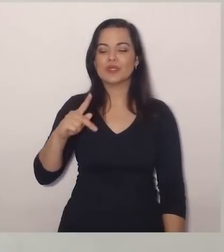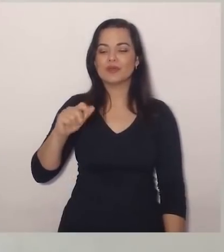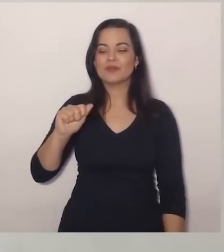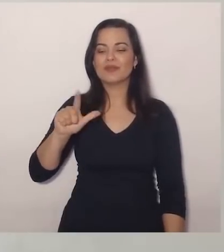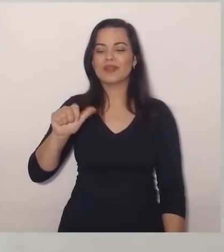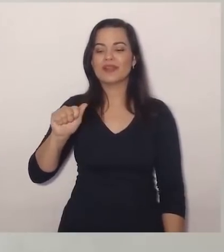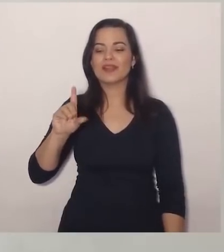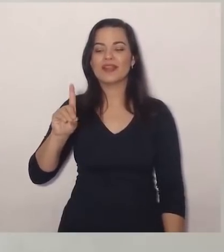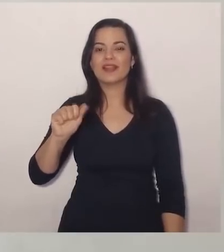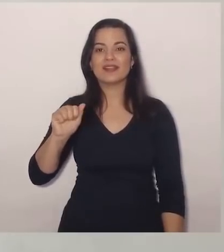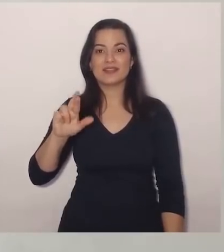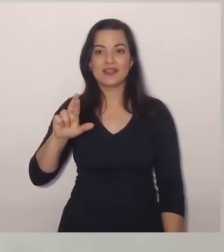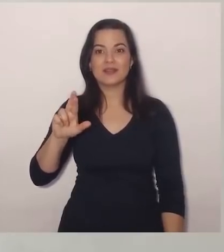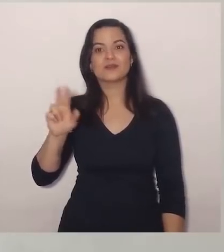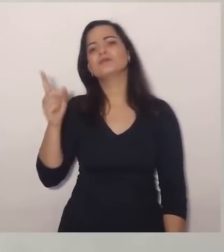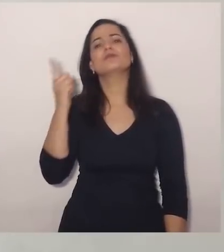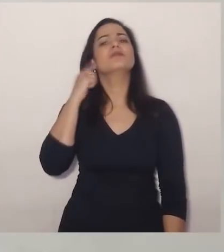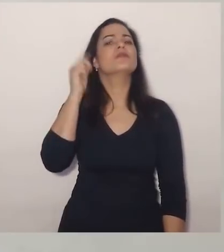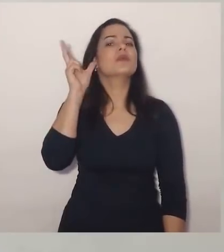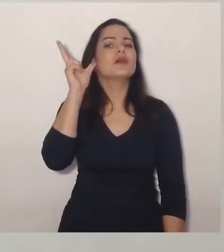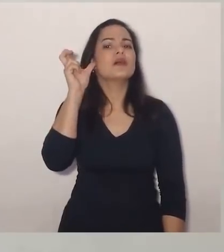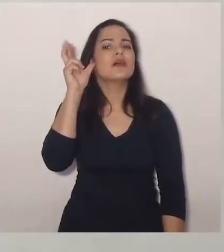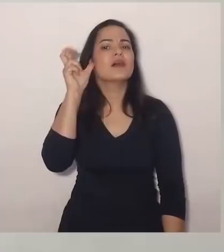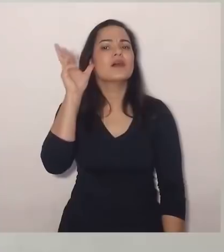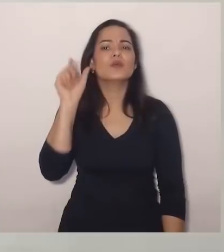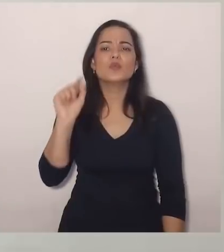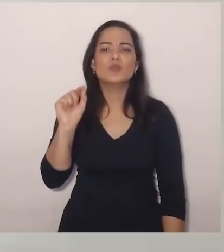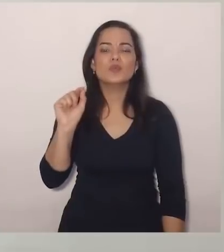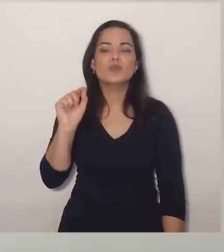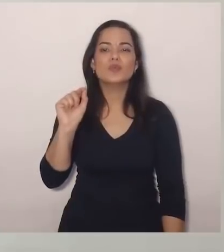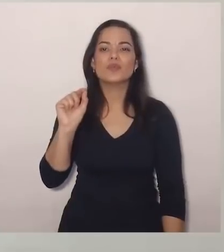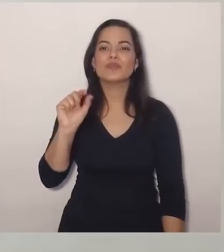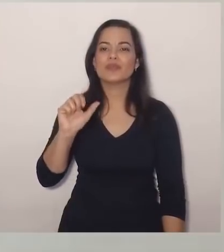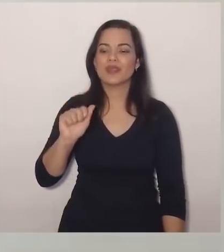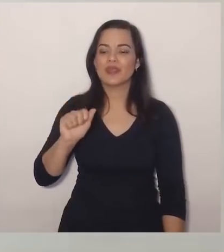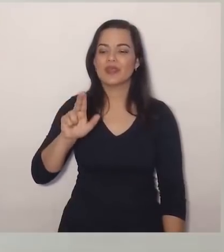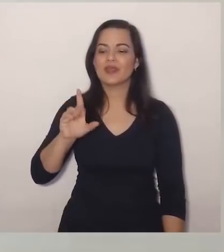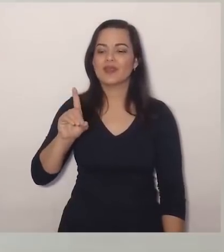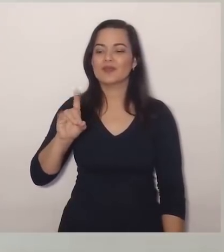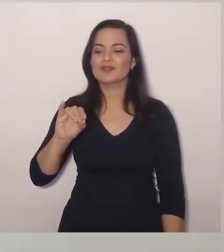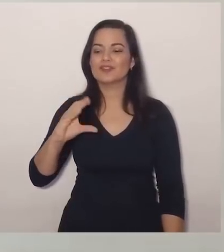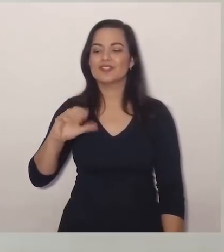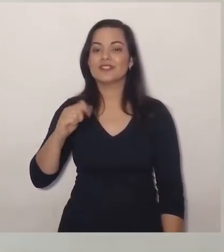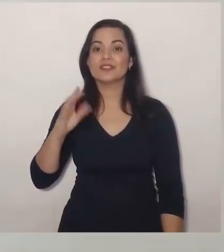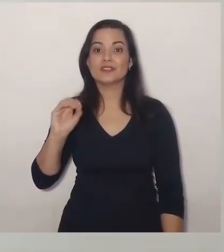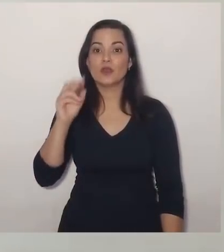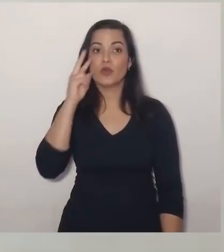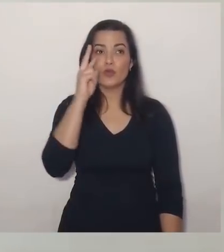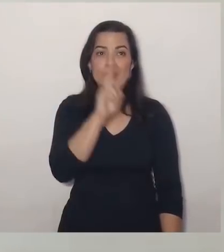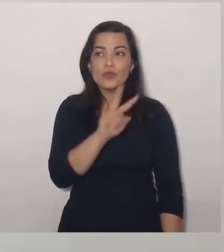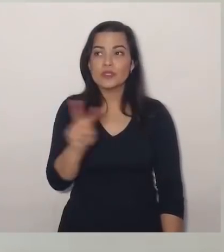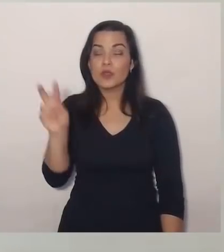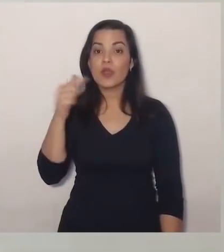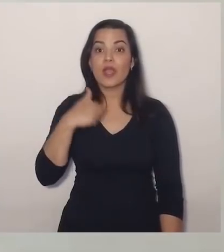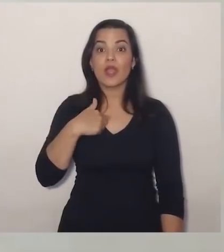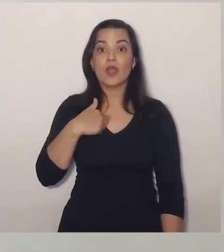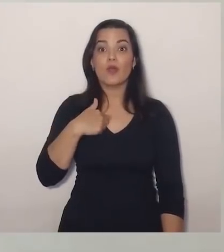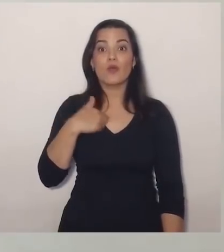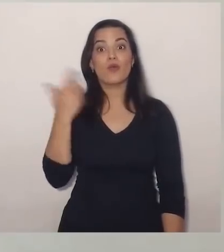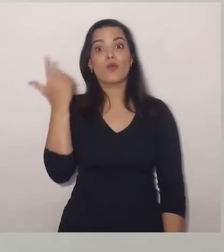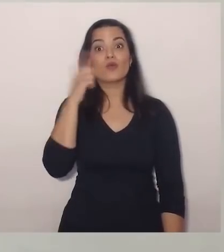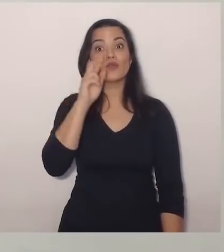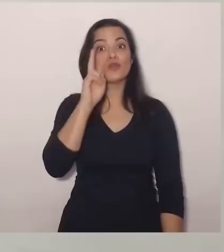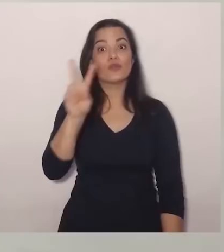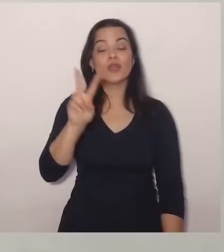Audição é o que eu escuto. Visão é o que eu enxergo. E